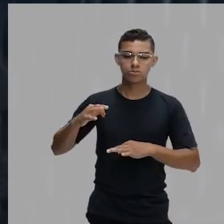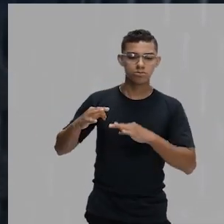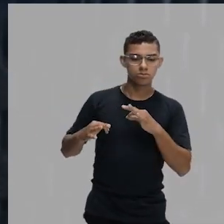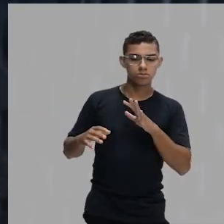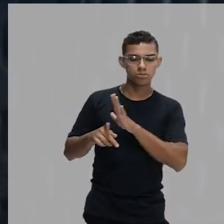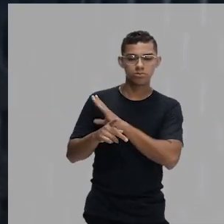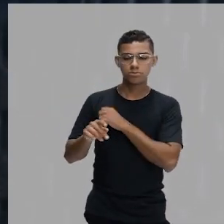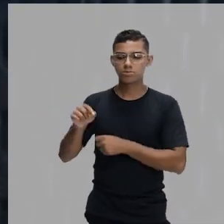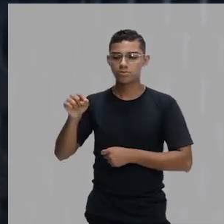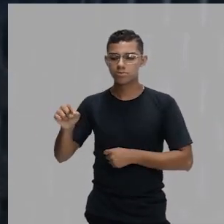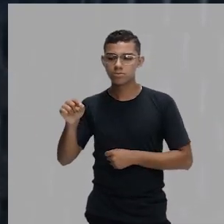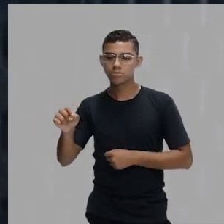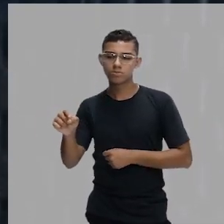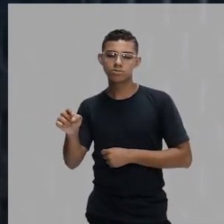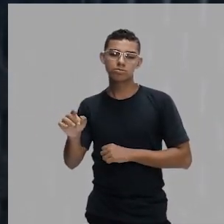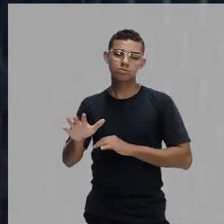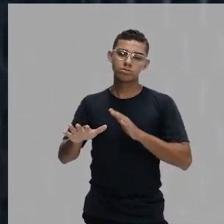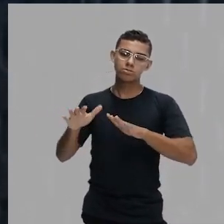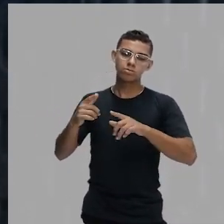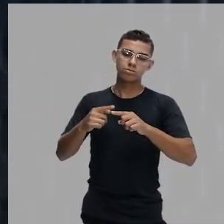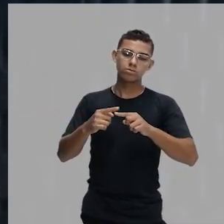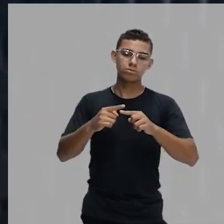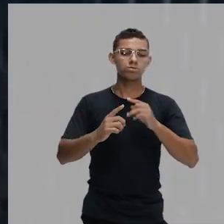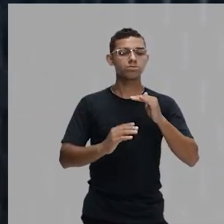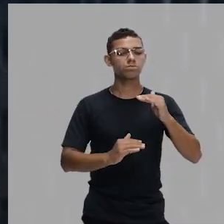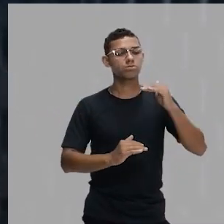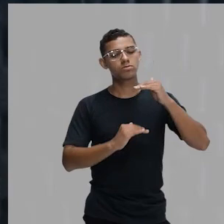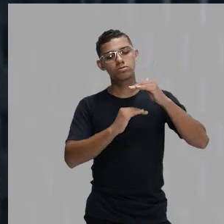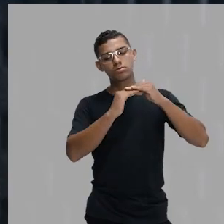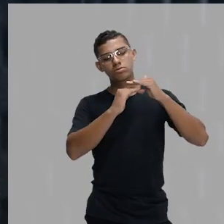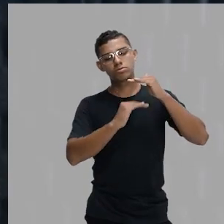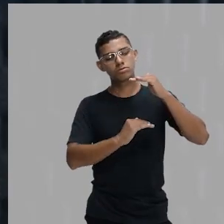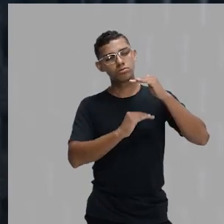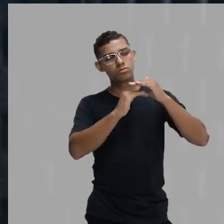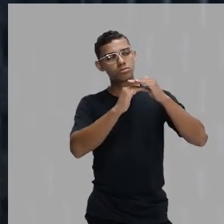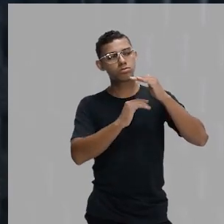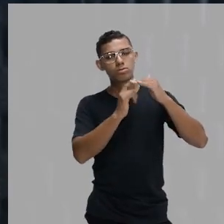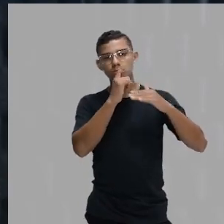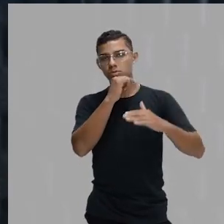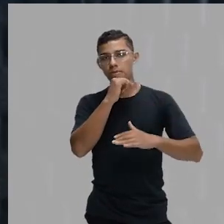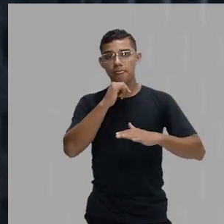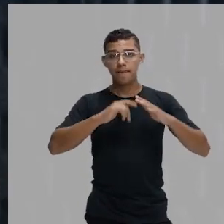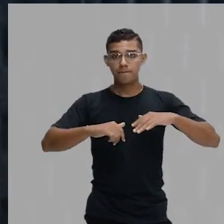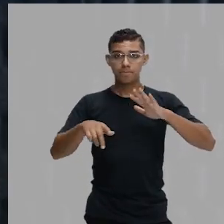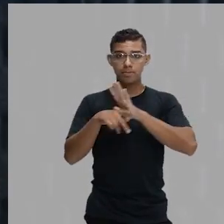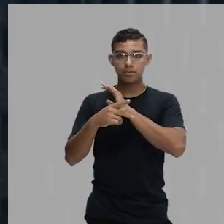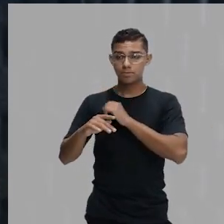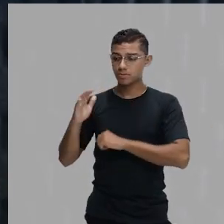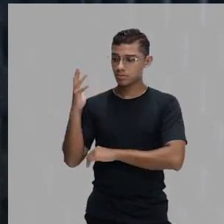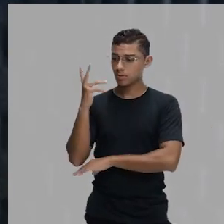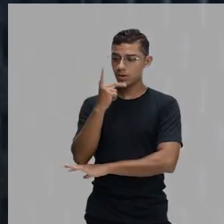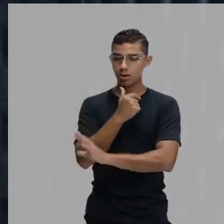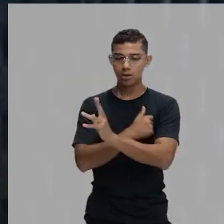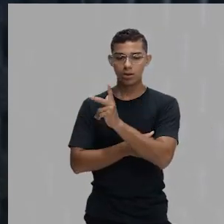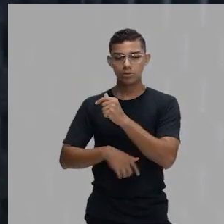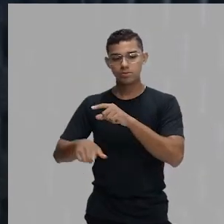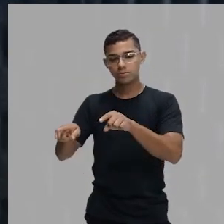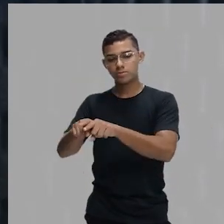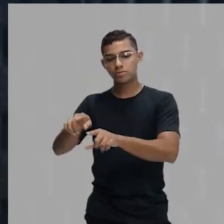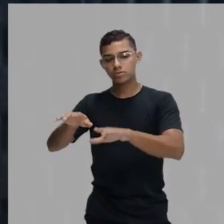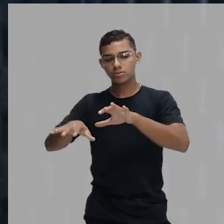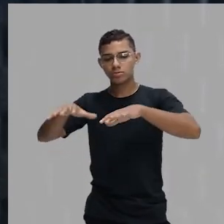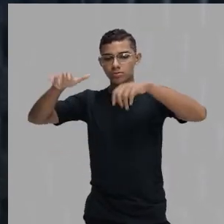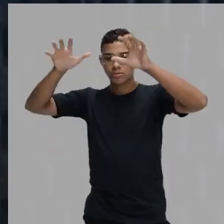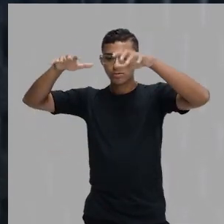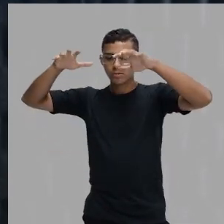por conta desses reservatórios. Mas isso aí é uma dependência da natureza, né? Então, a questão de chuvas, então, é